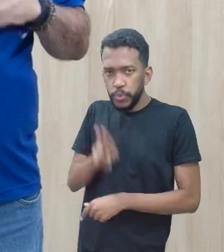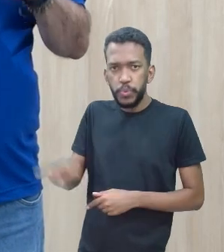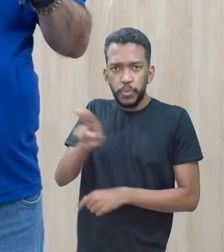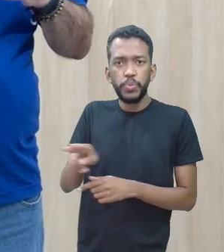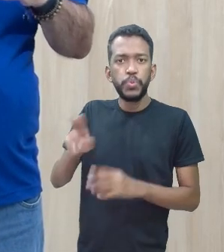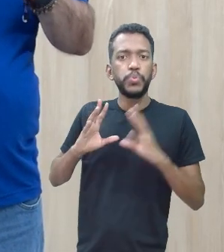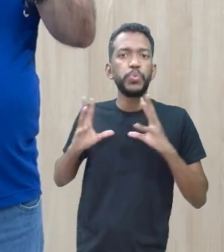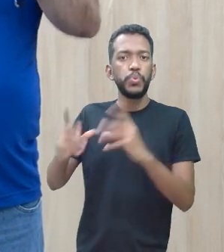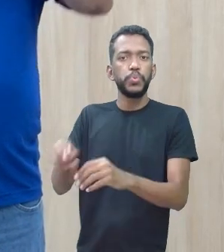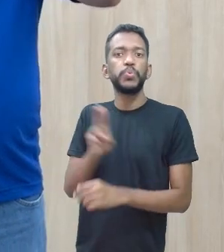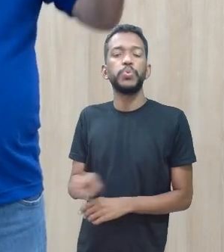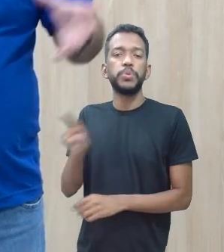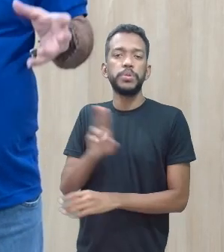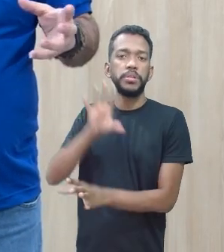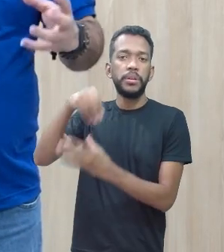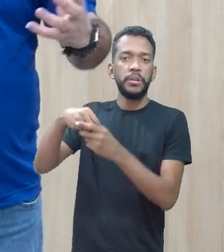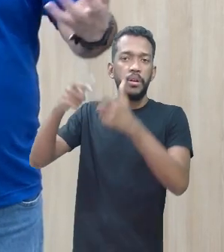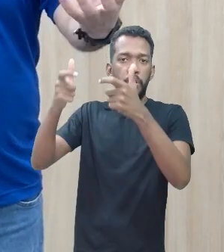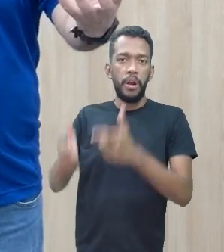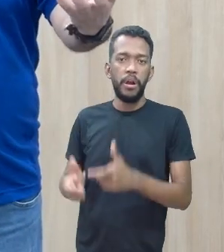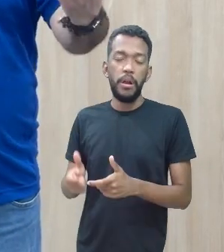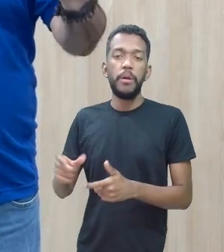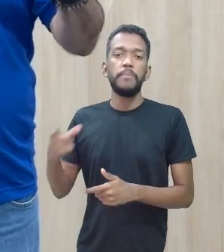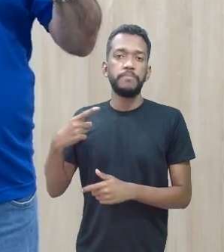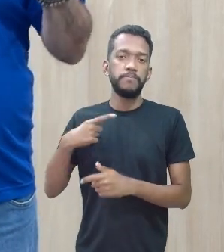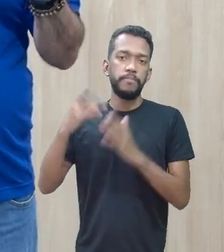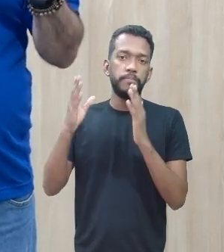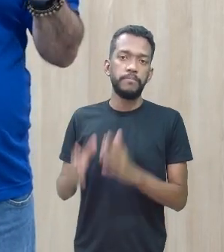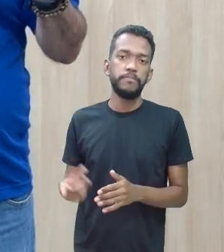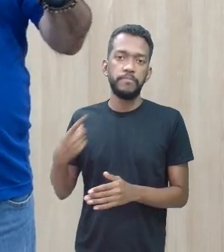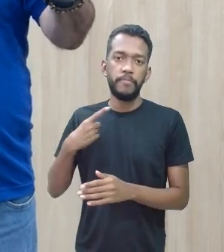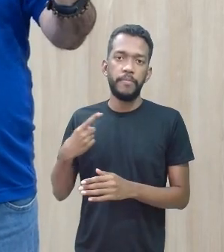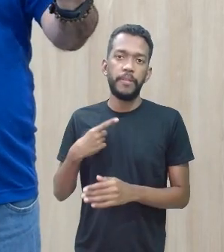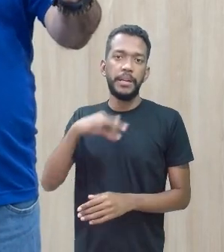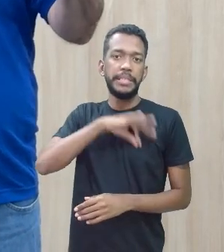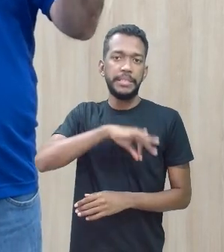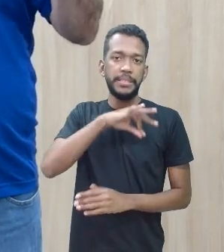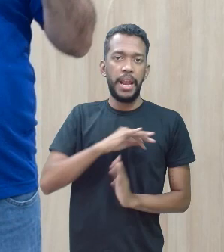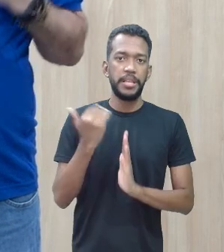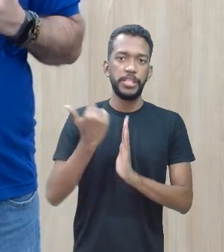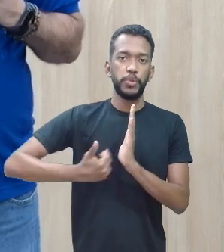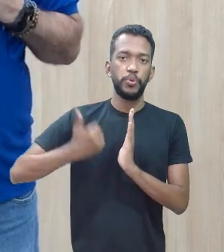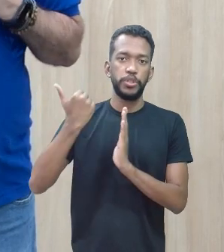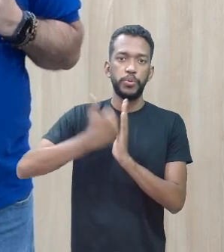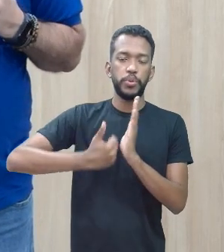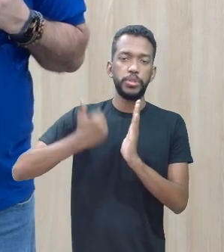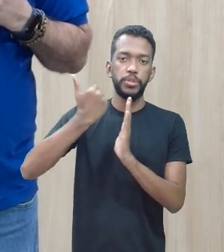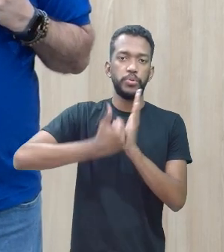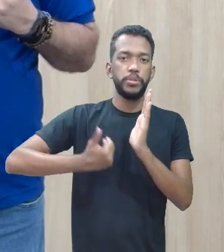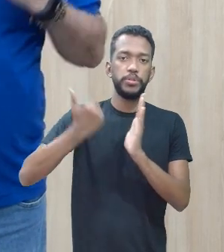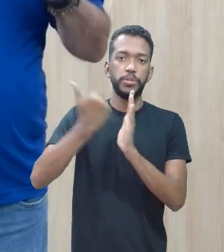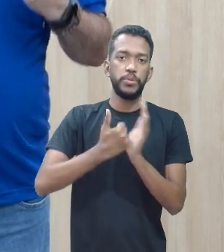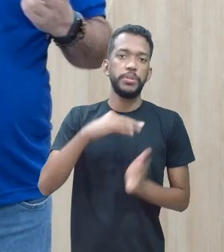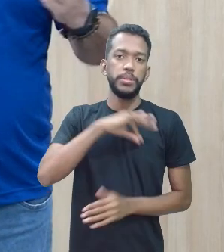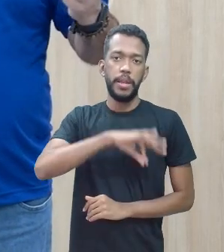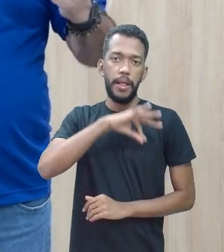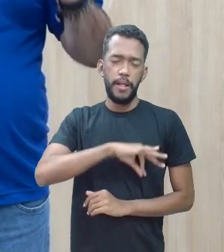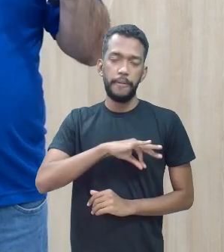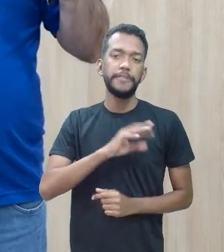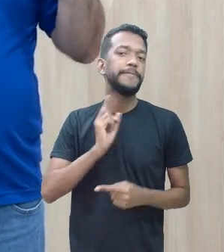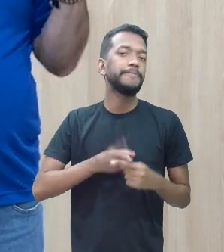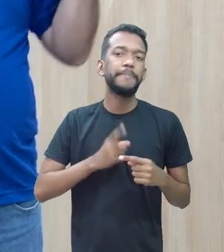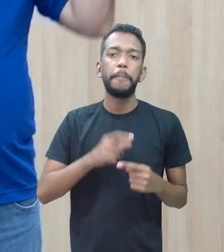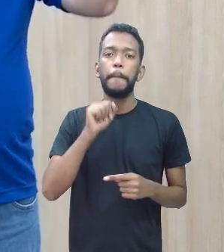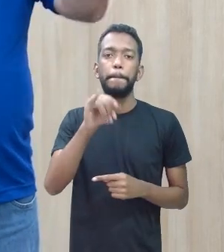utilizava naquele espaço é subtraído, é descontado do seu salário. De forma que